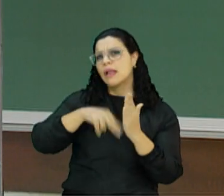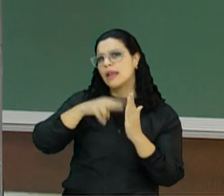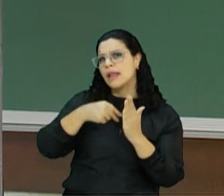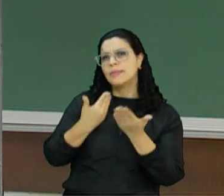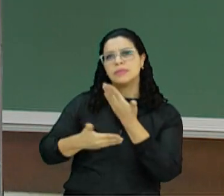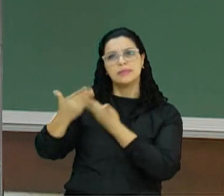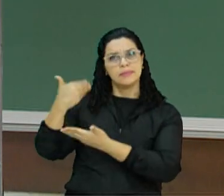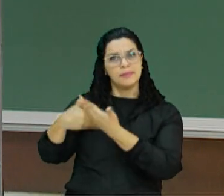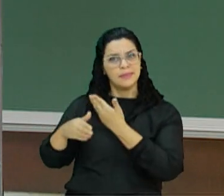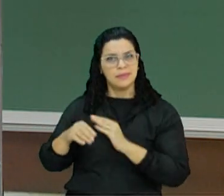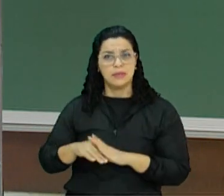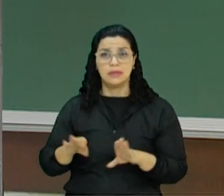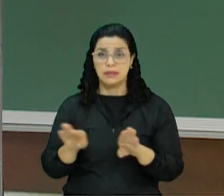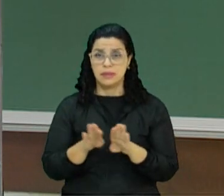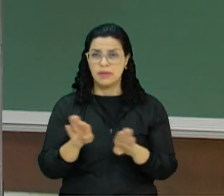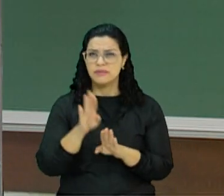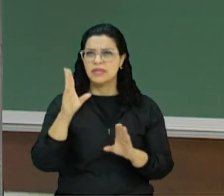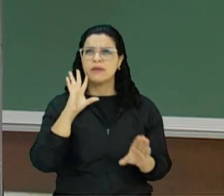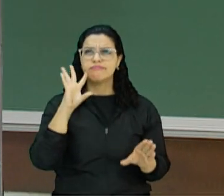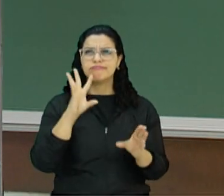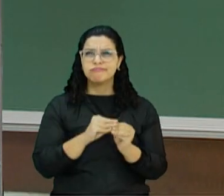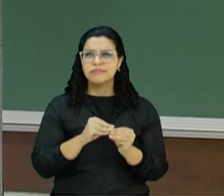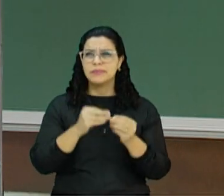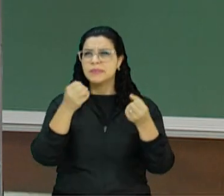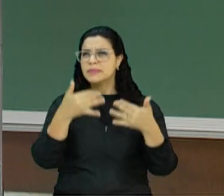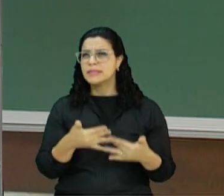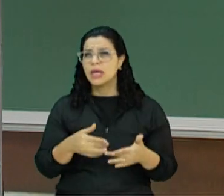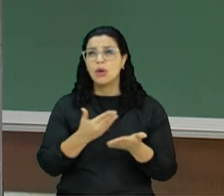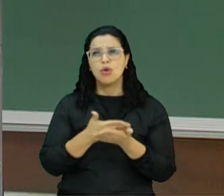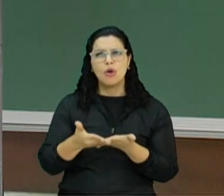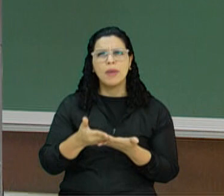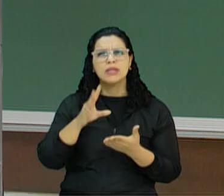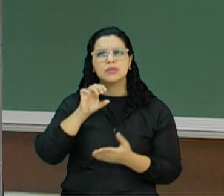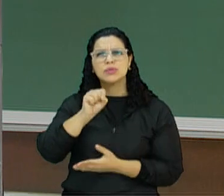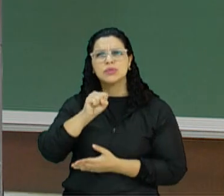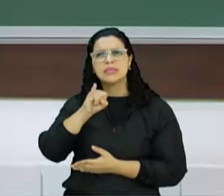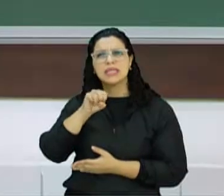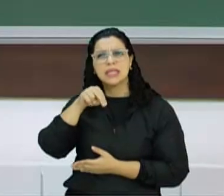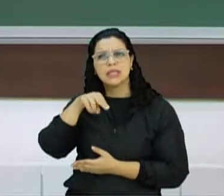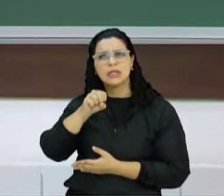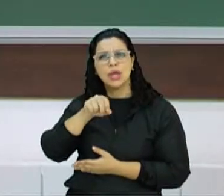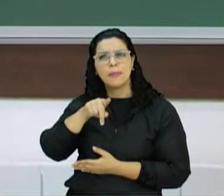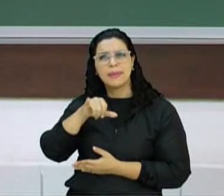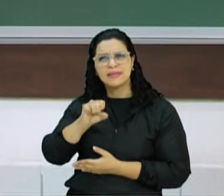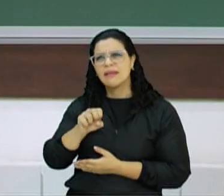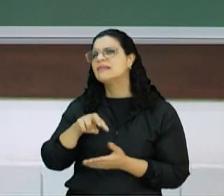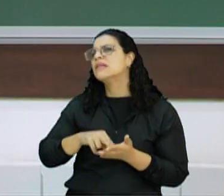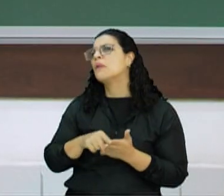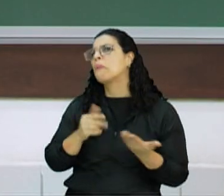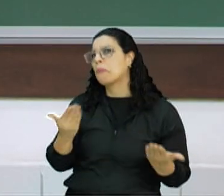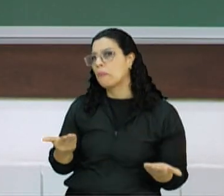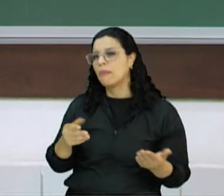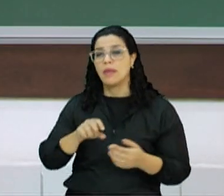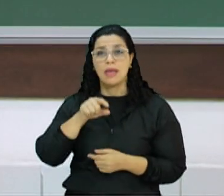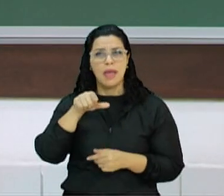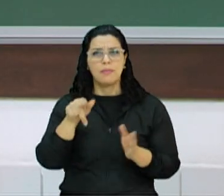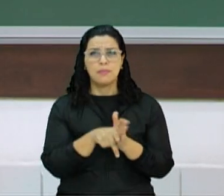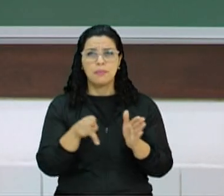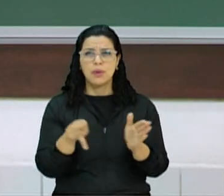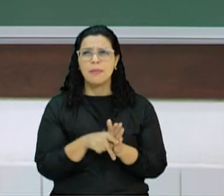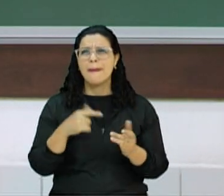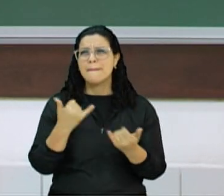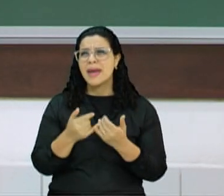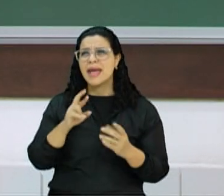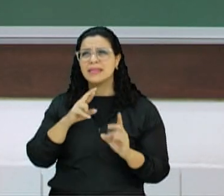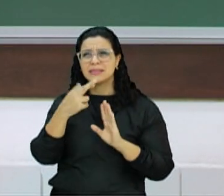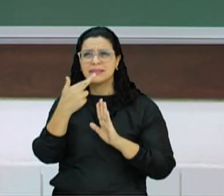passada. Escreva uma sinopse da primeira parte. Vocês lembram o que é uma sinopse? Uma sinopse é uma espécie